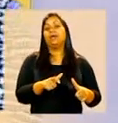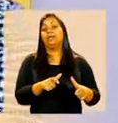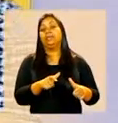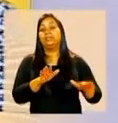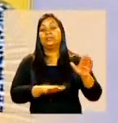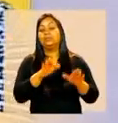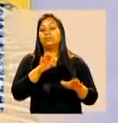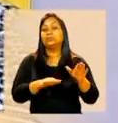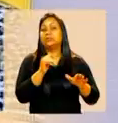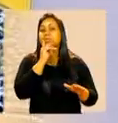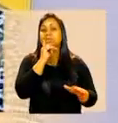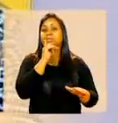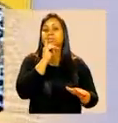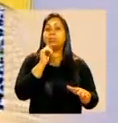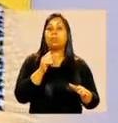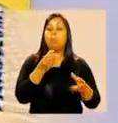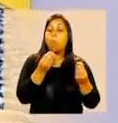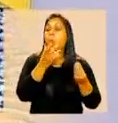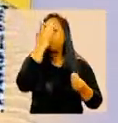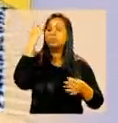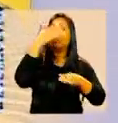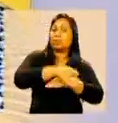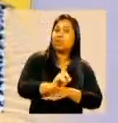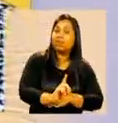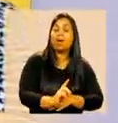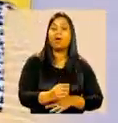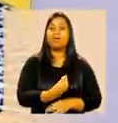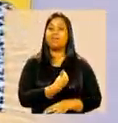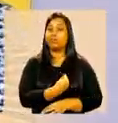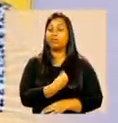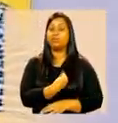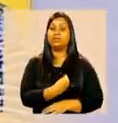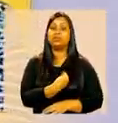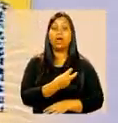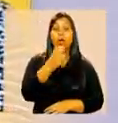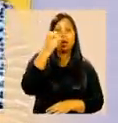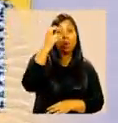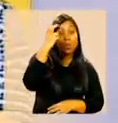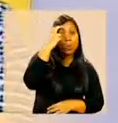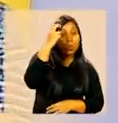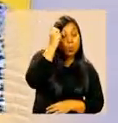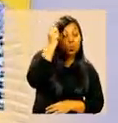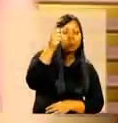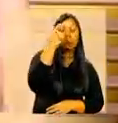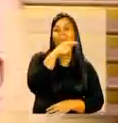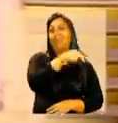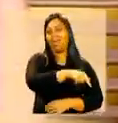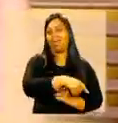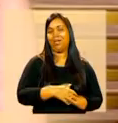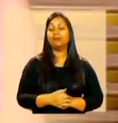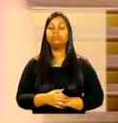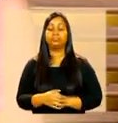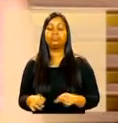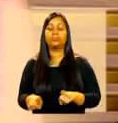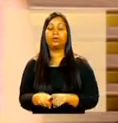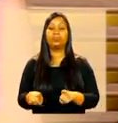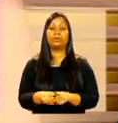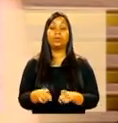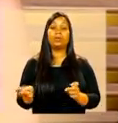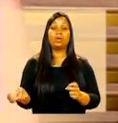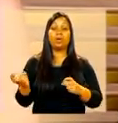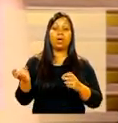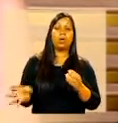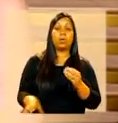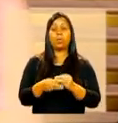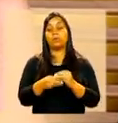um pouco fora da rota turística, né, realmente vivenciar um pouco da cultura local, eu acho interessante. Eu ia complementar falando do